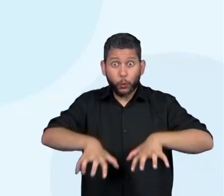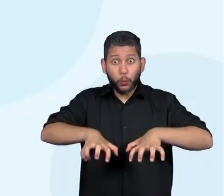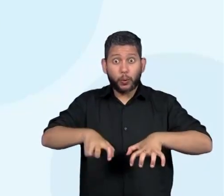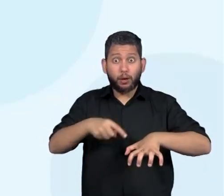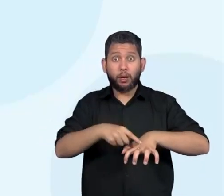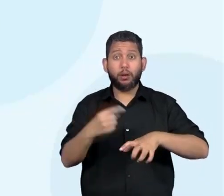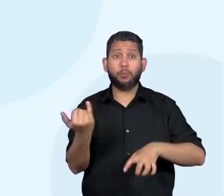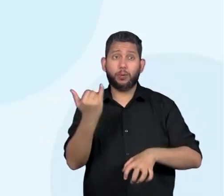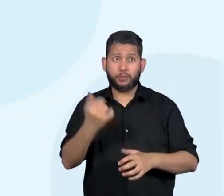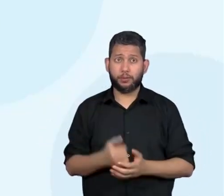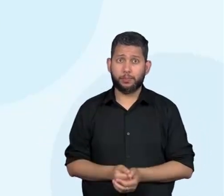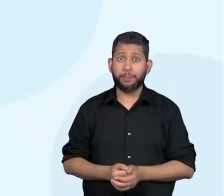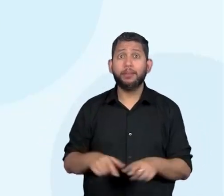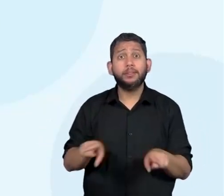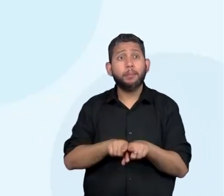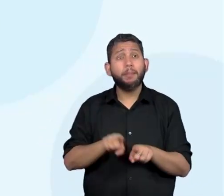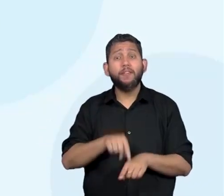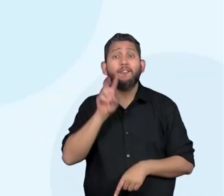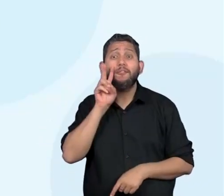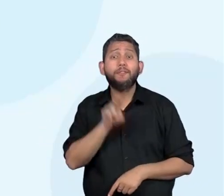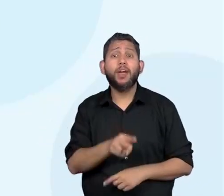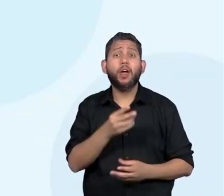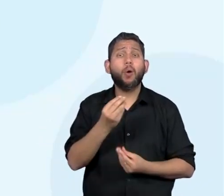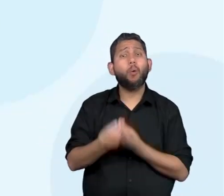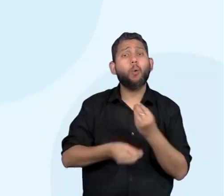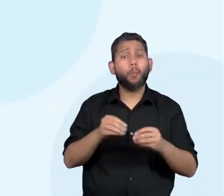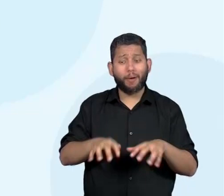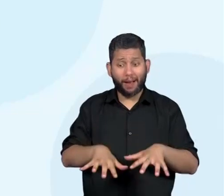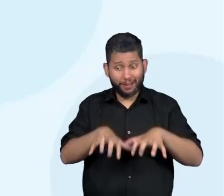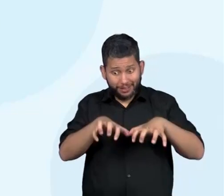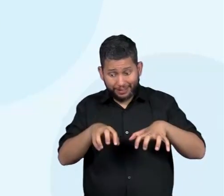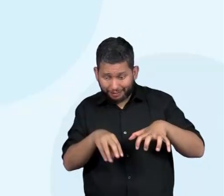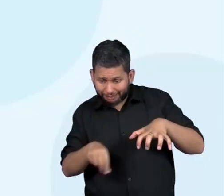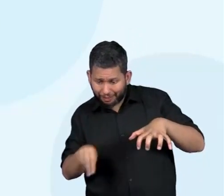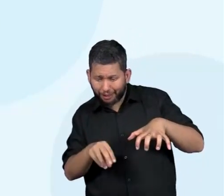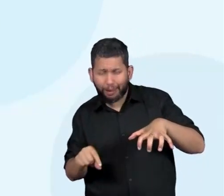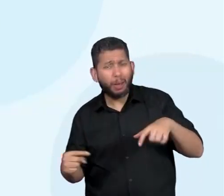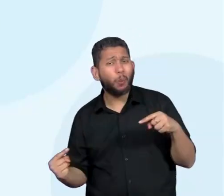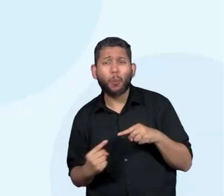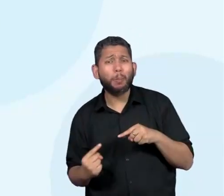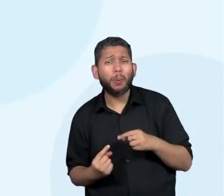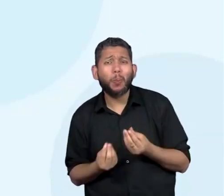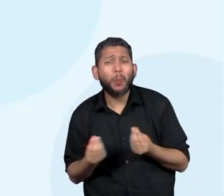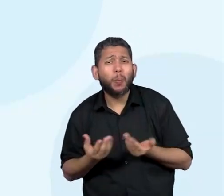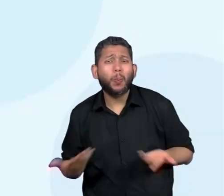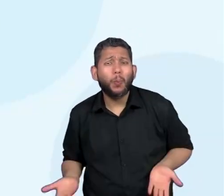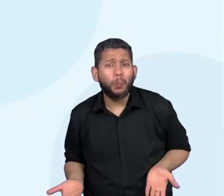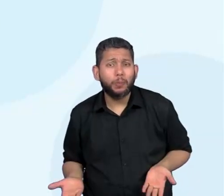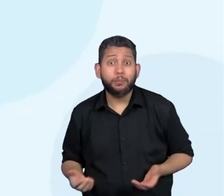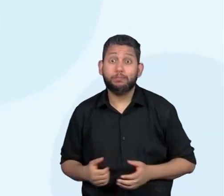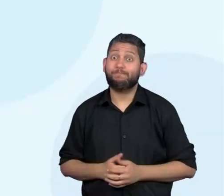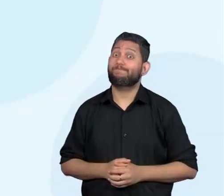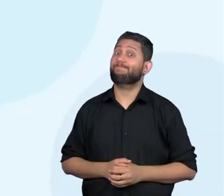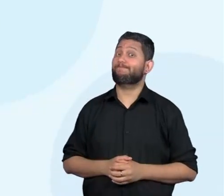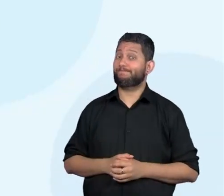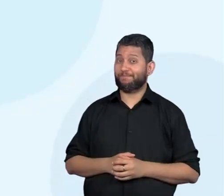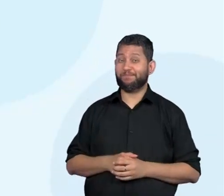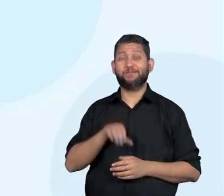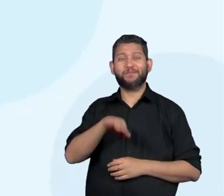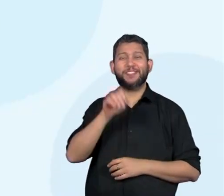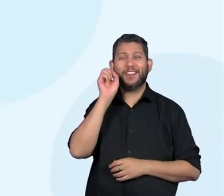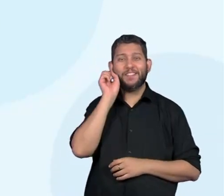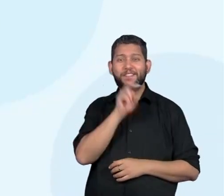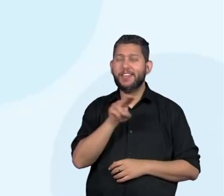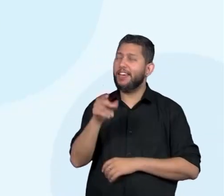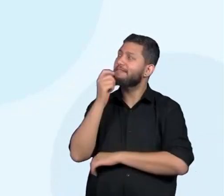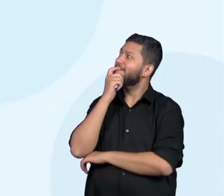e reconhecer como o solo interfere nos diferentes tipos de raízes. Ah, então só de observar aí os